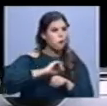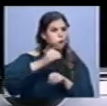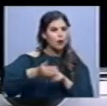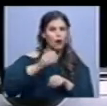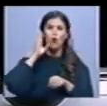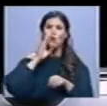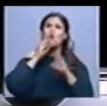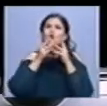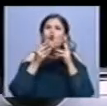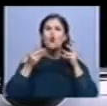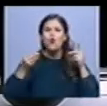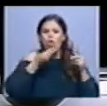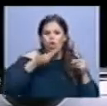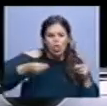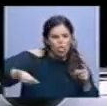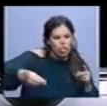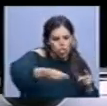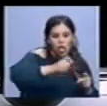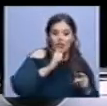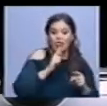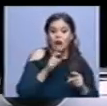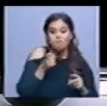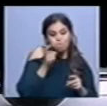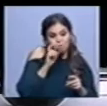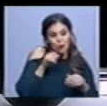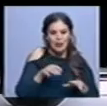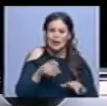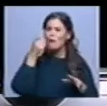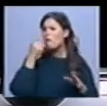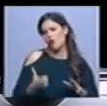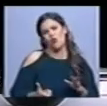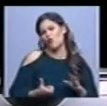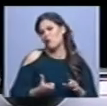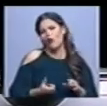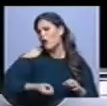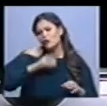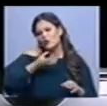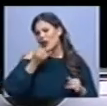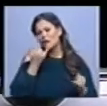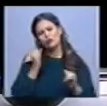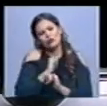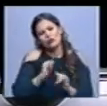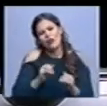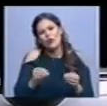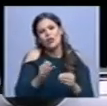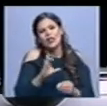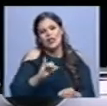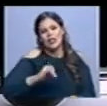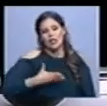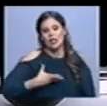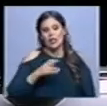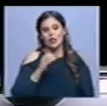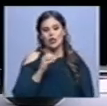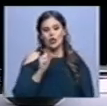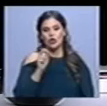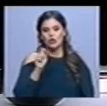de areia que possam proteger, mas isso não chega para explicar a grande abundância de hidrogénio que nós estamos a ter nestes